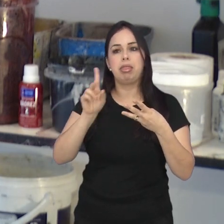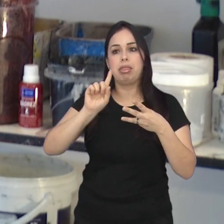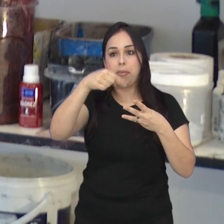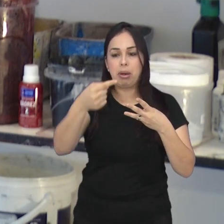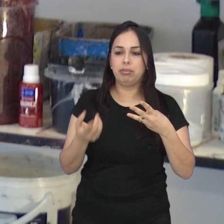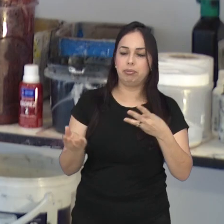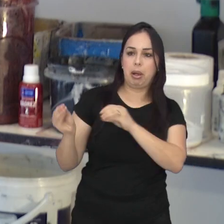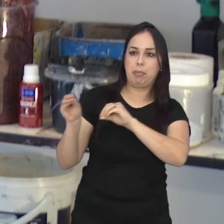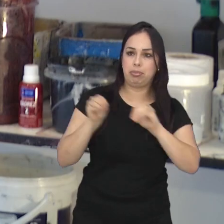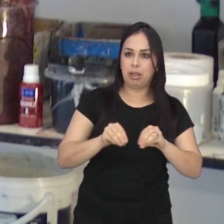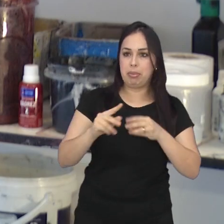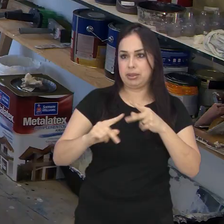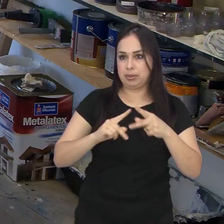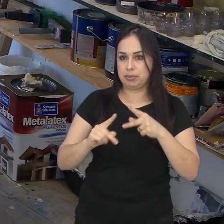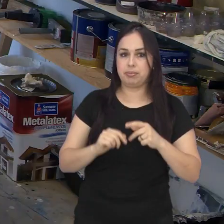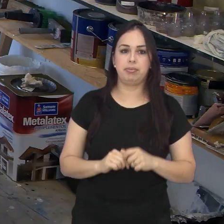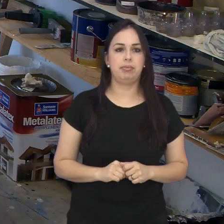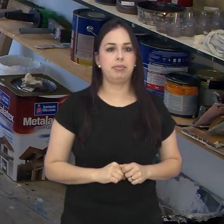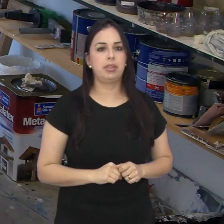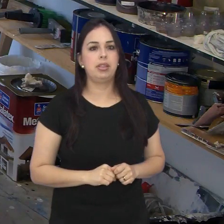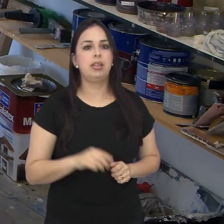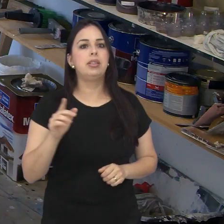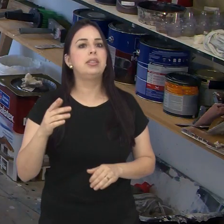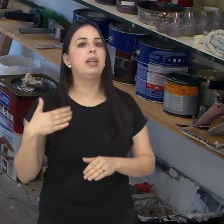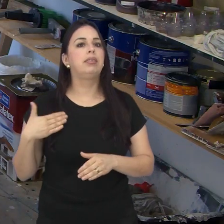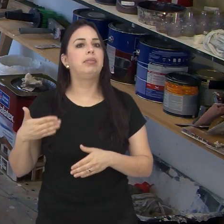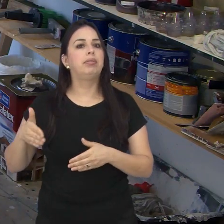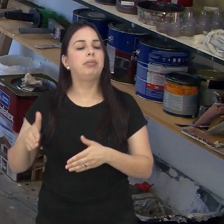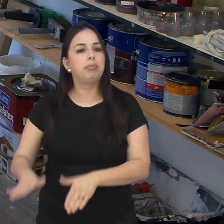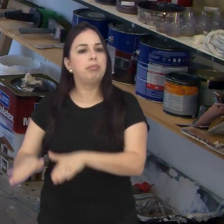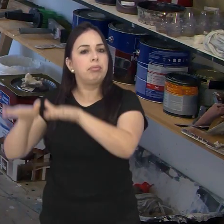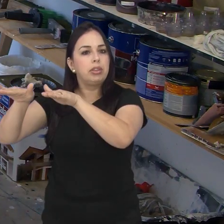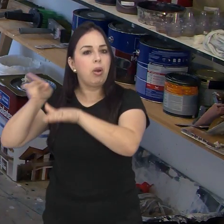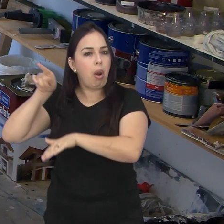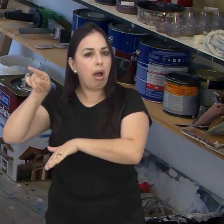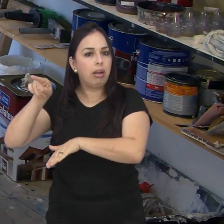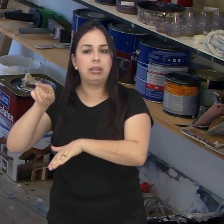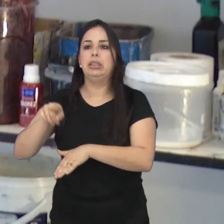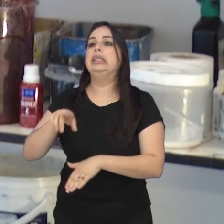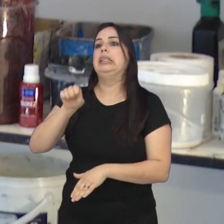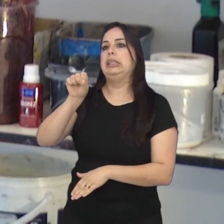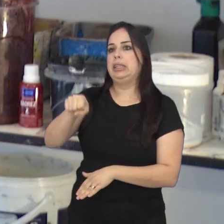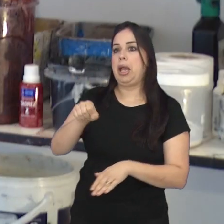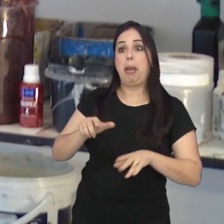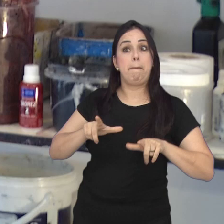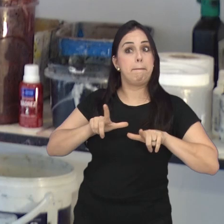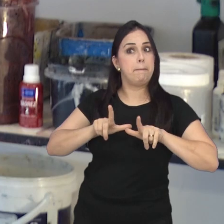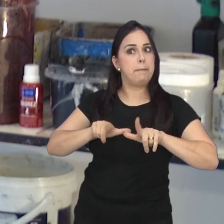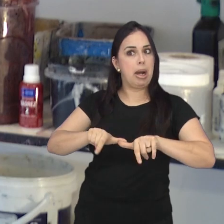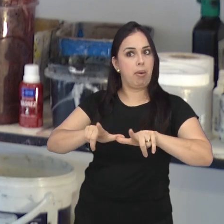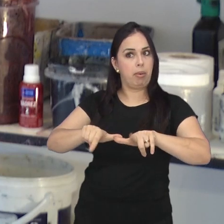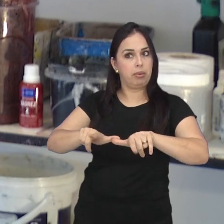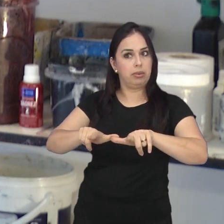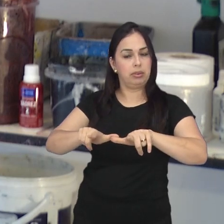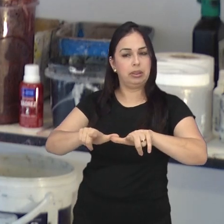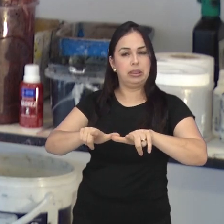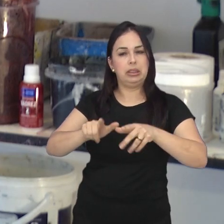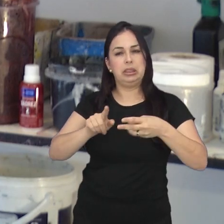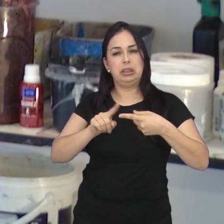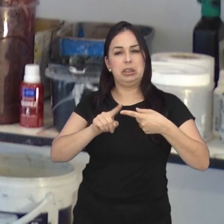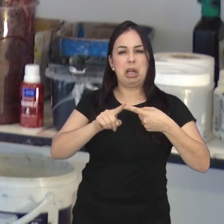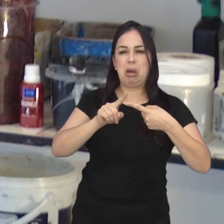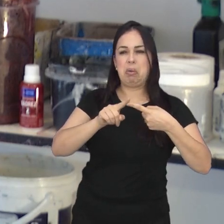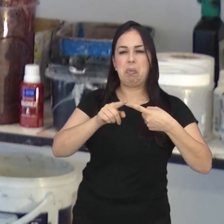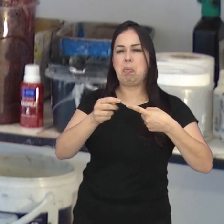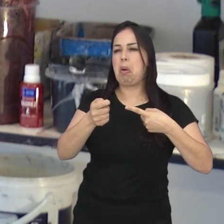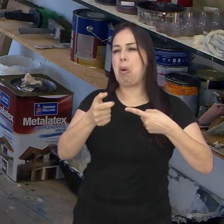e depois vim para São José dos Campos. Sua infância foi lá? Em Bauru, Bauru? Praticamente. Em Jaú eu